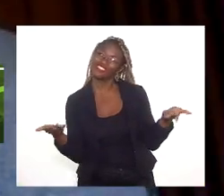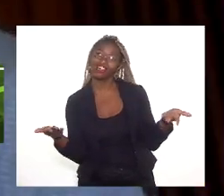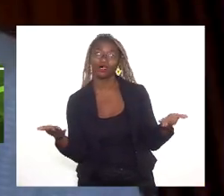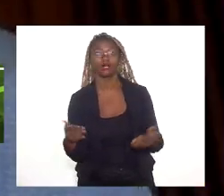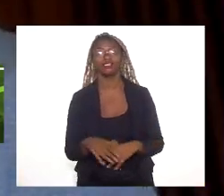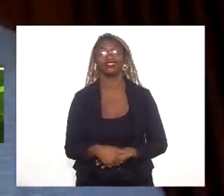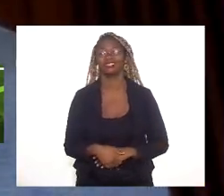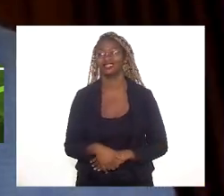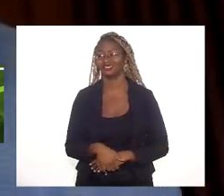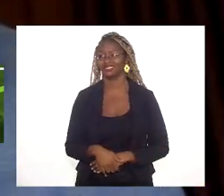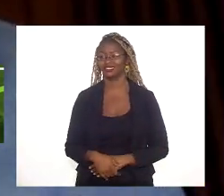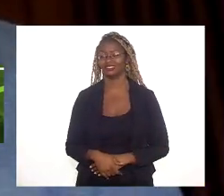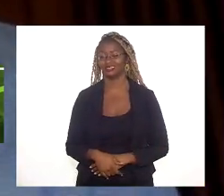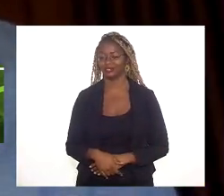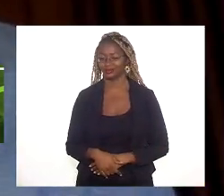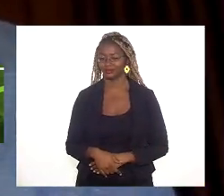longa.